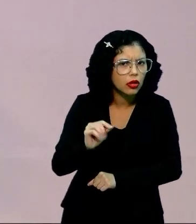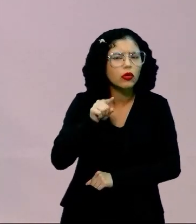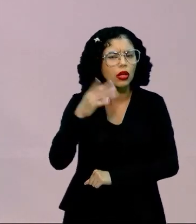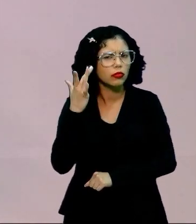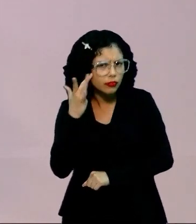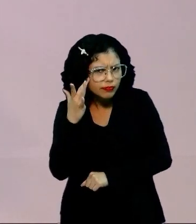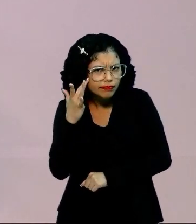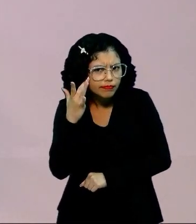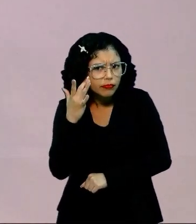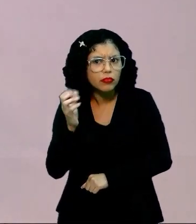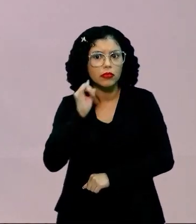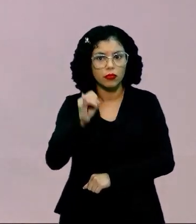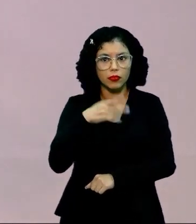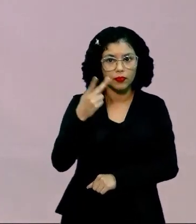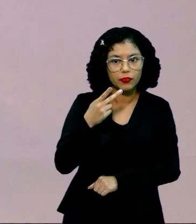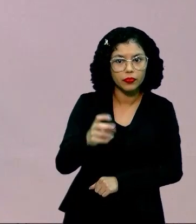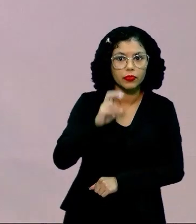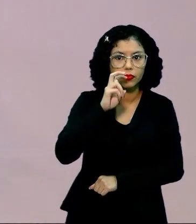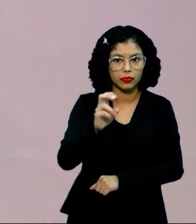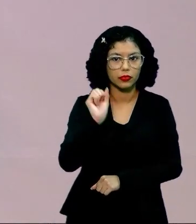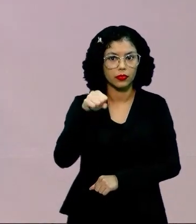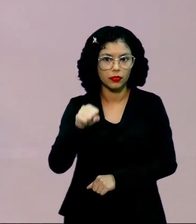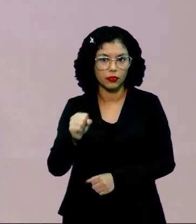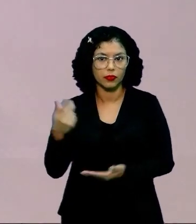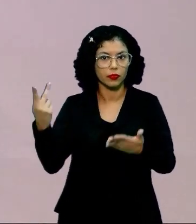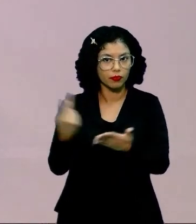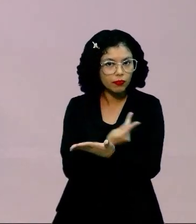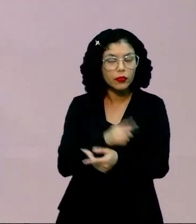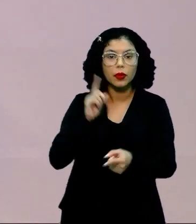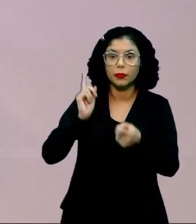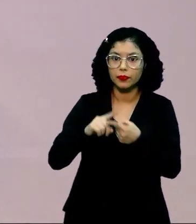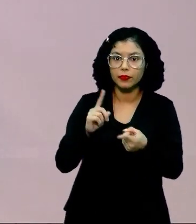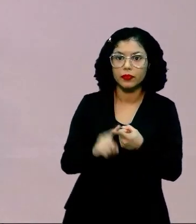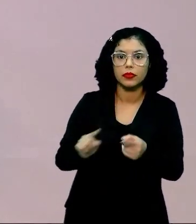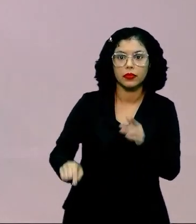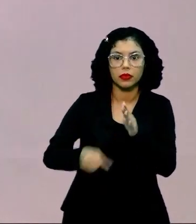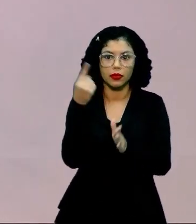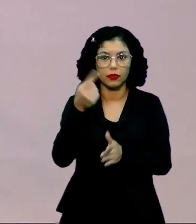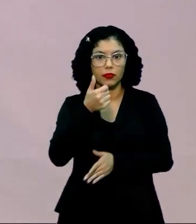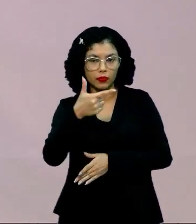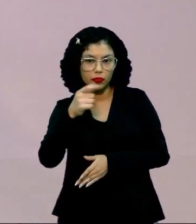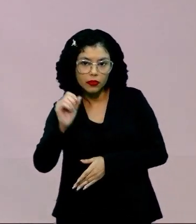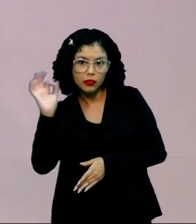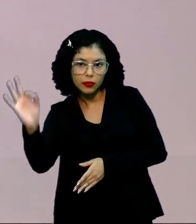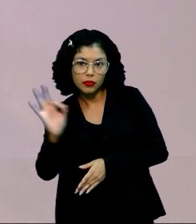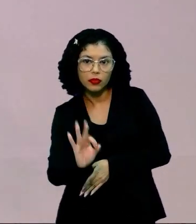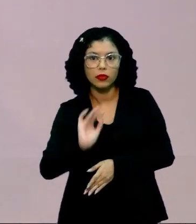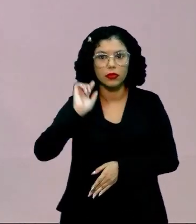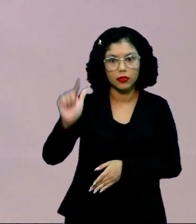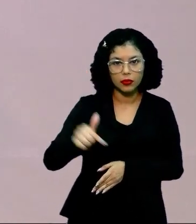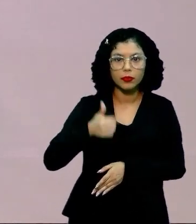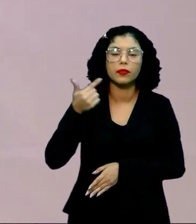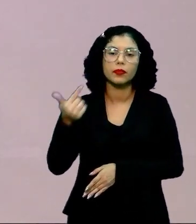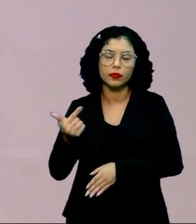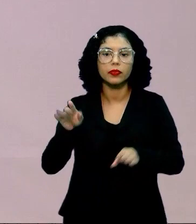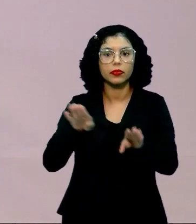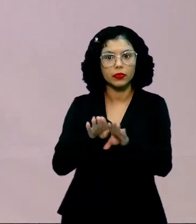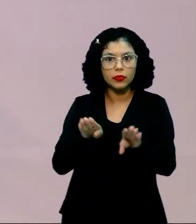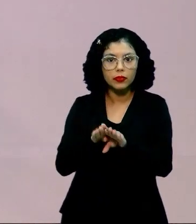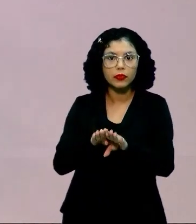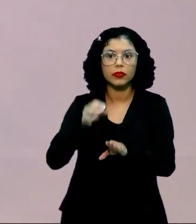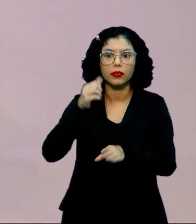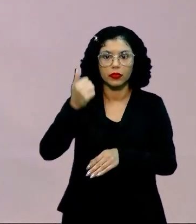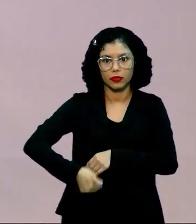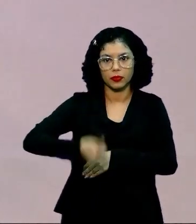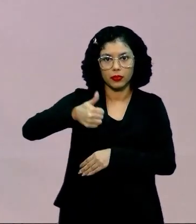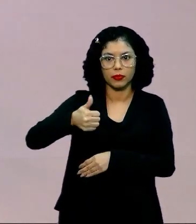você acha? Se você falou sim, você errou. Por quê? Primeiro tira 20%, depois tira 10% do